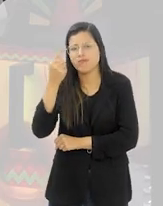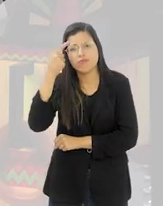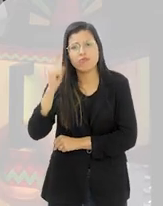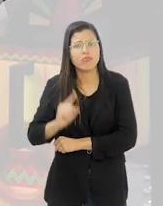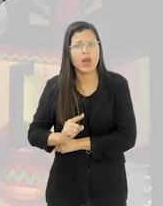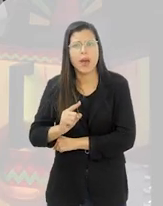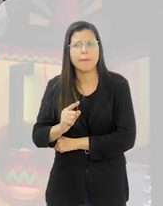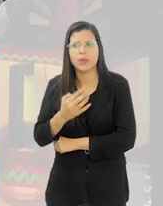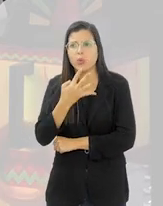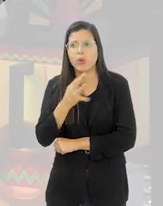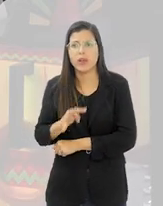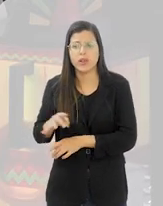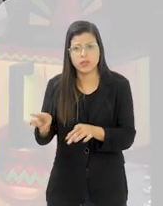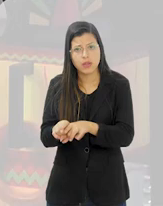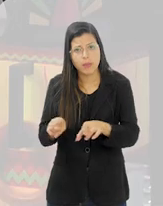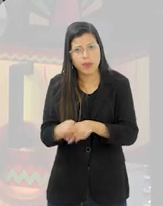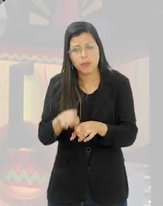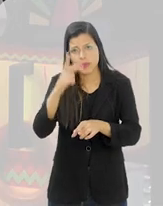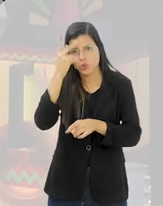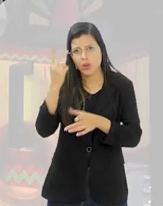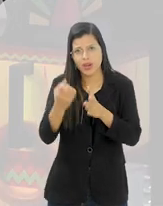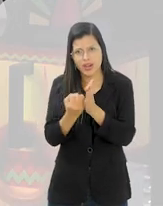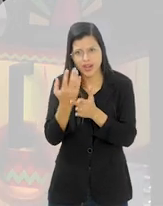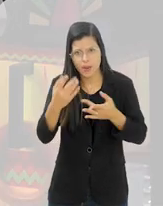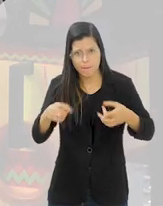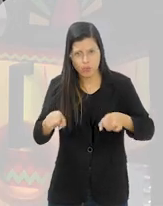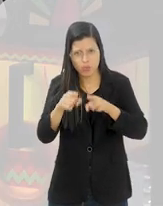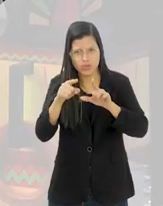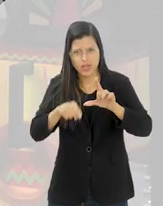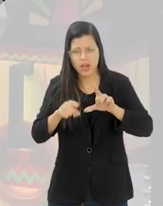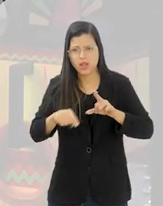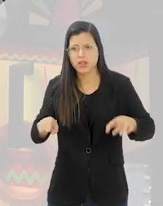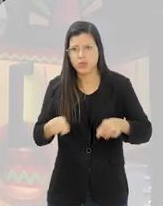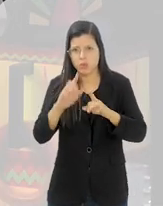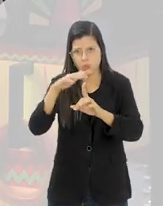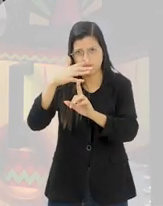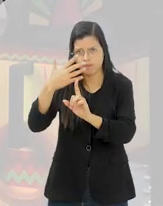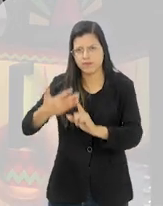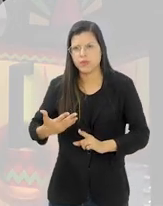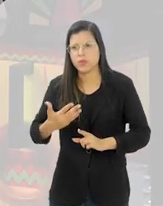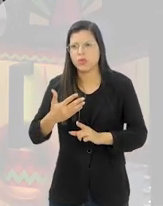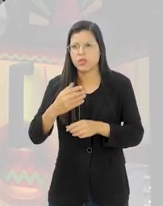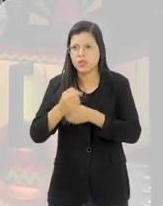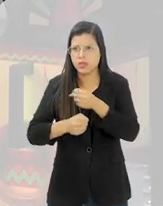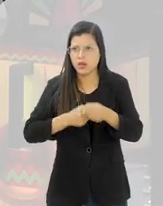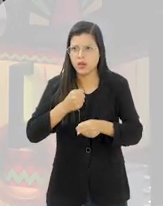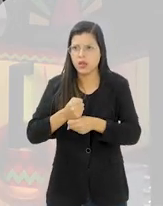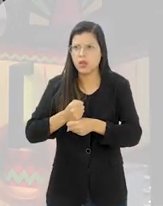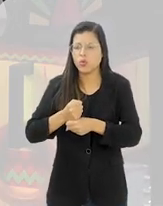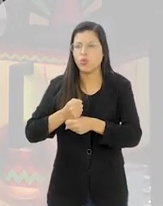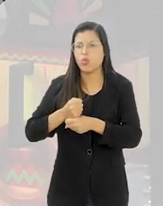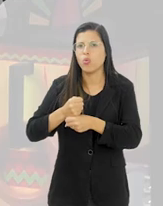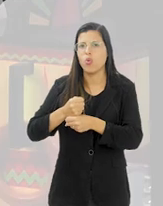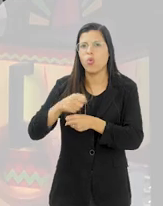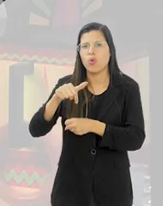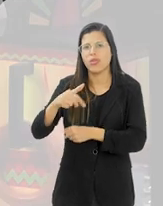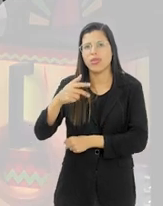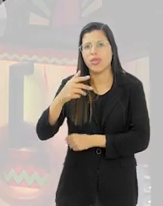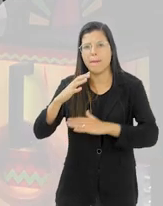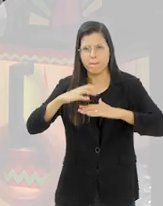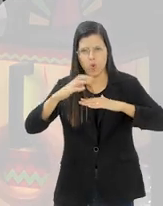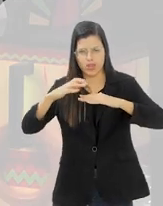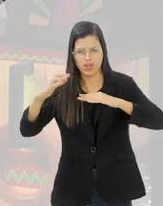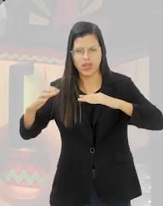sabe. Não sabe, né? A mesma coisa os compositores, grandes compositores que a gente homenageou e vamos homenagear esse ano o Noca da Portela, que vai